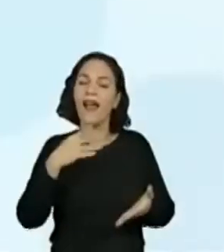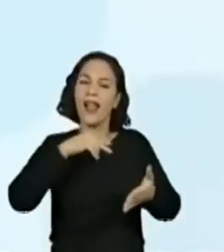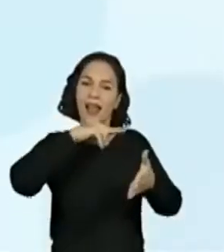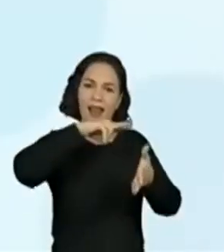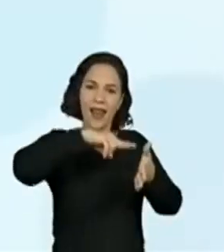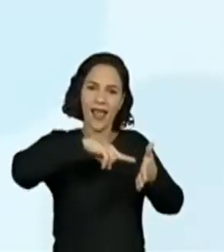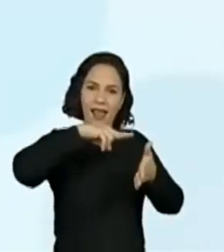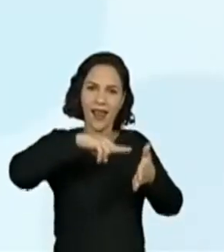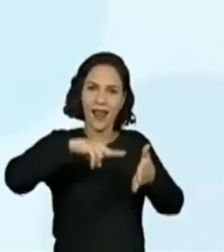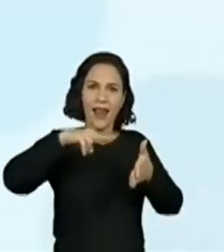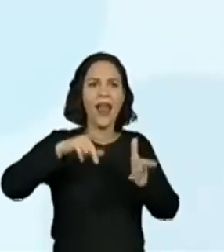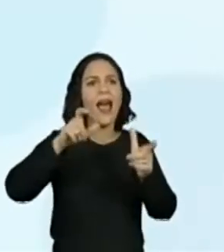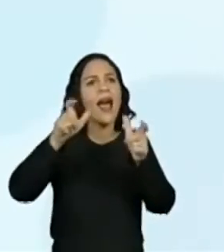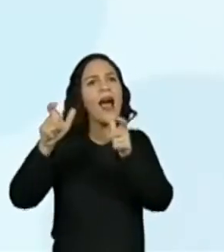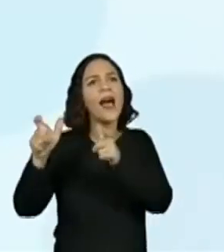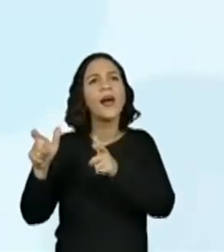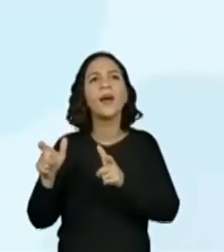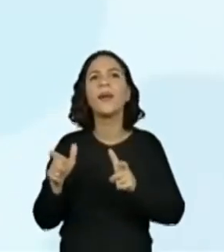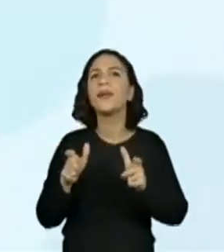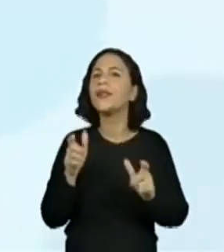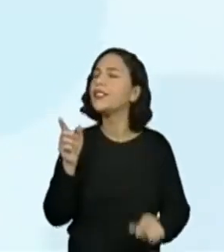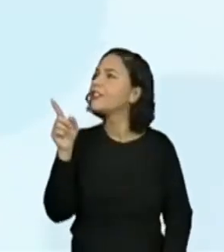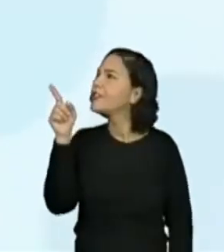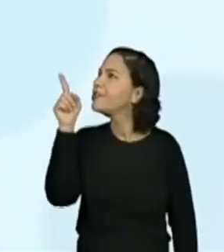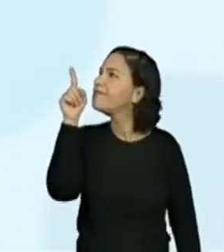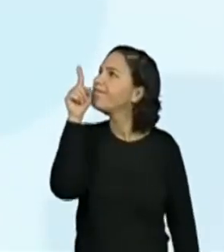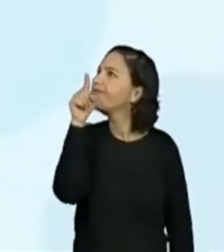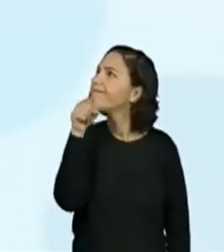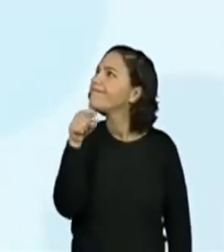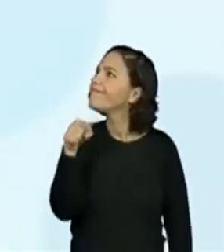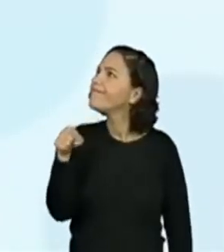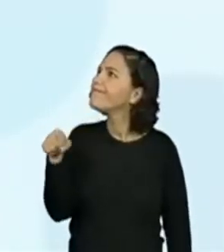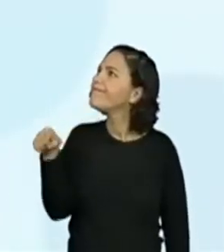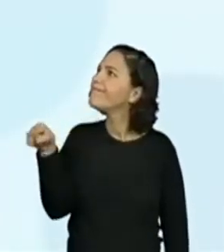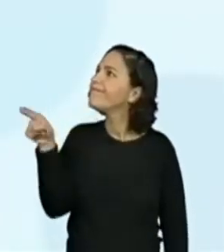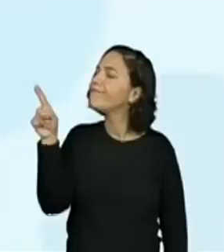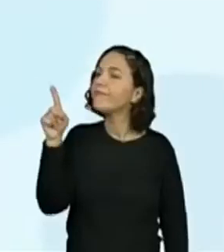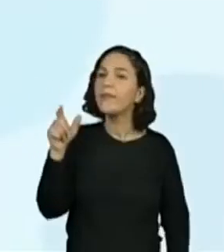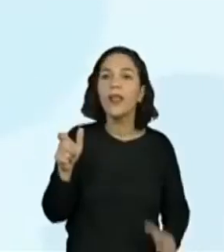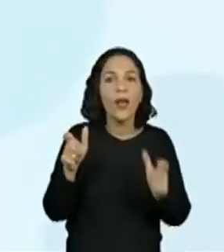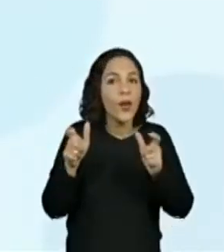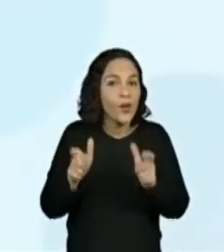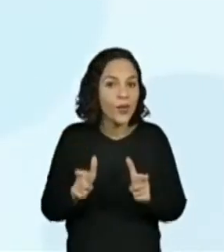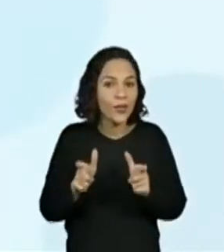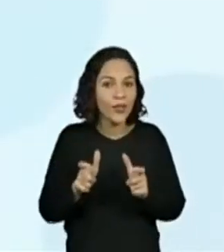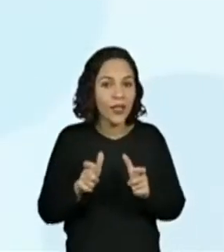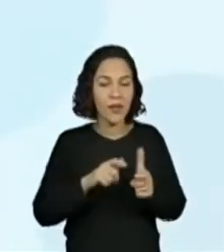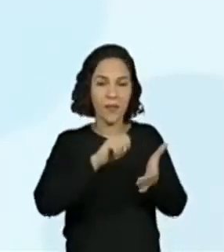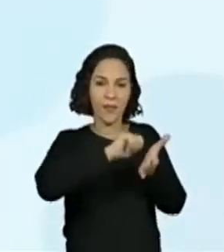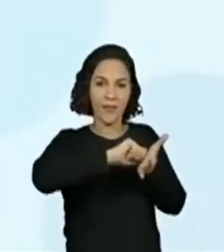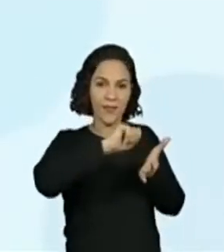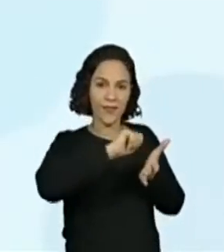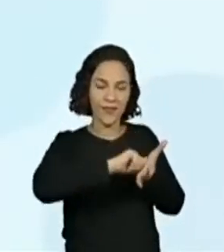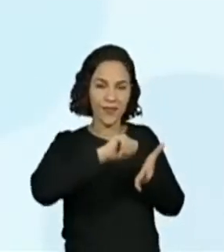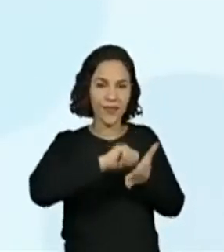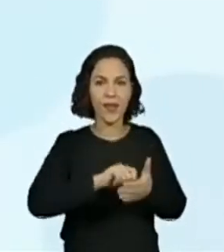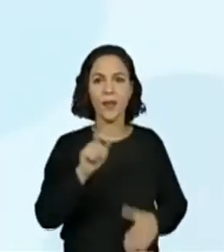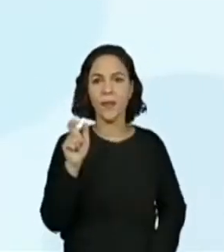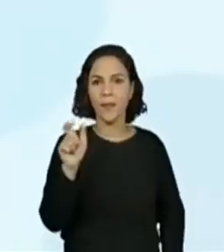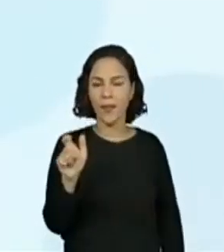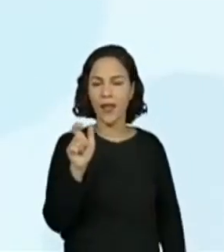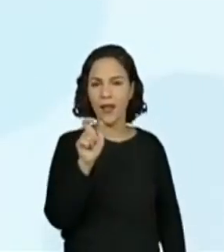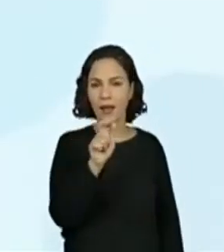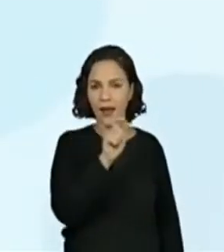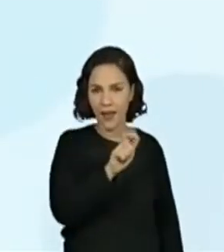leia aonde está, para a gente descobrir aonde está a escrita de algumas